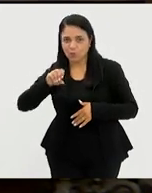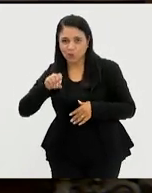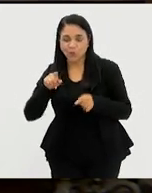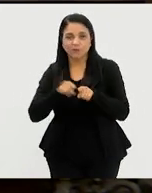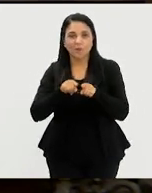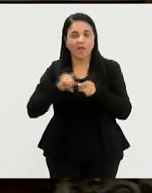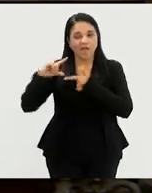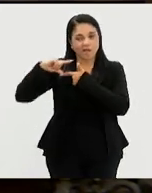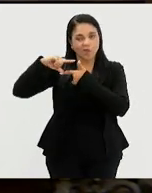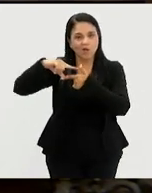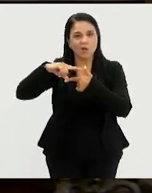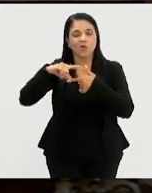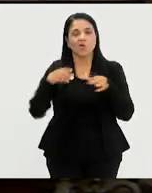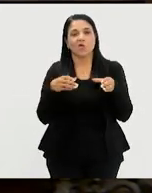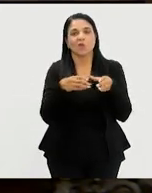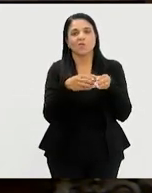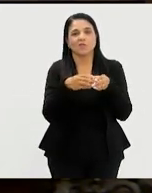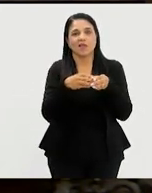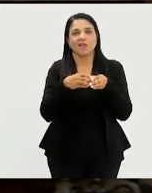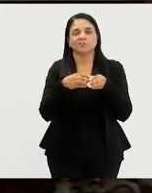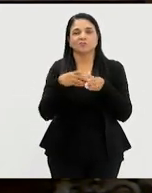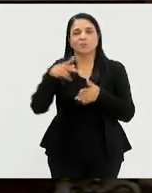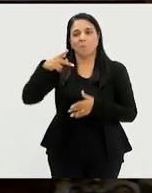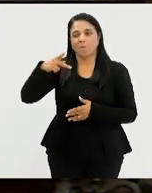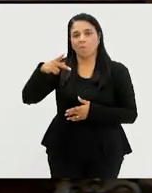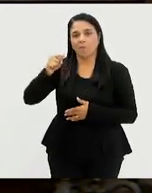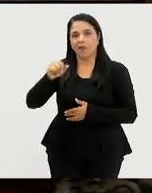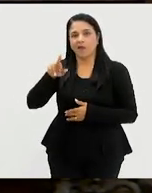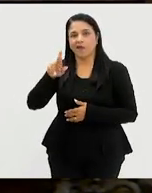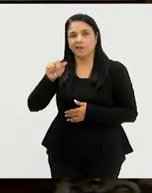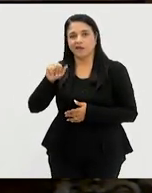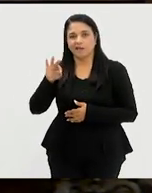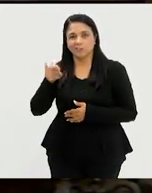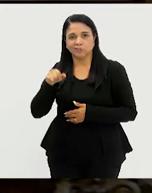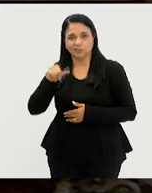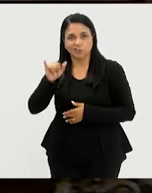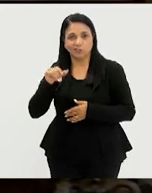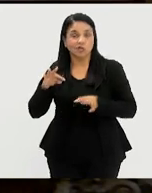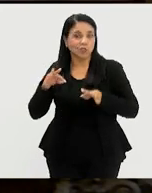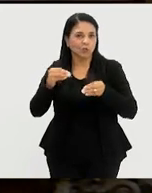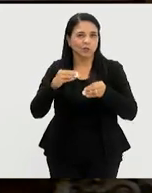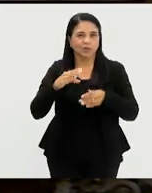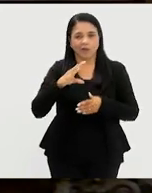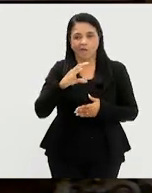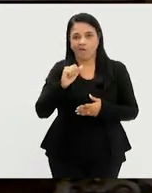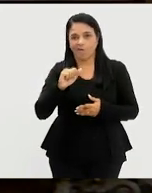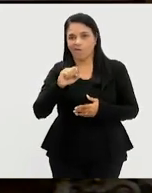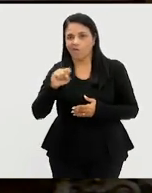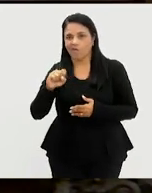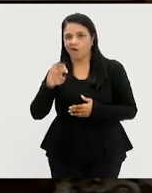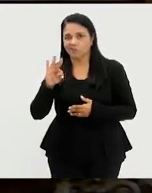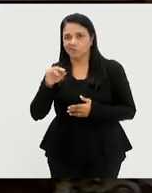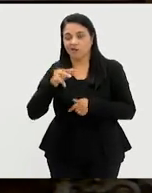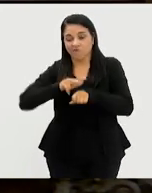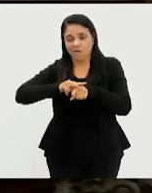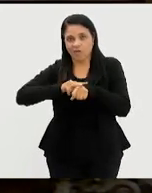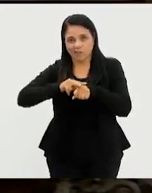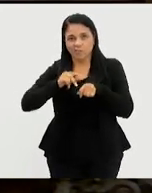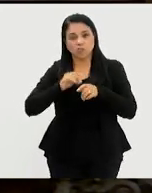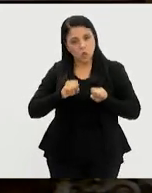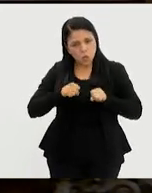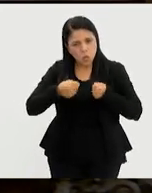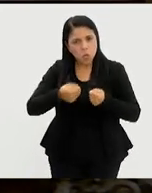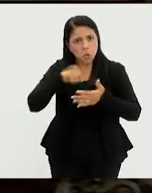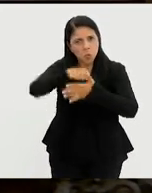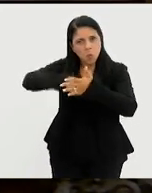de Parati e de toda a costa verde Viva quem luta e resiste pelo direito ao território